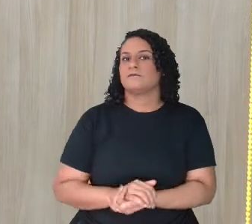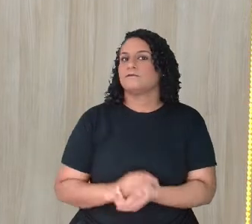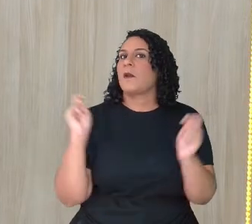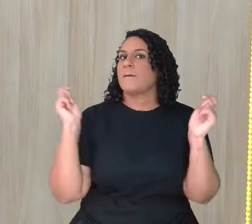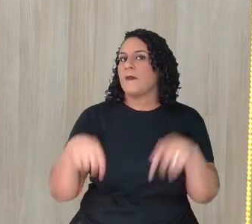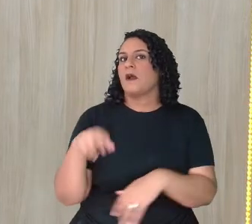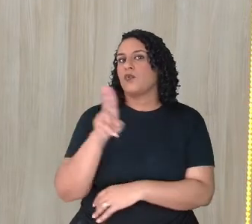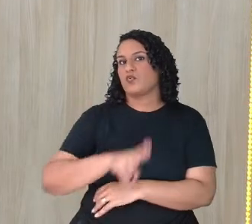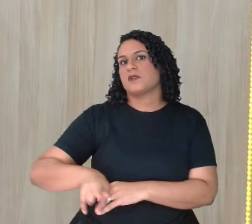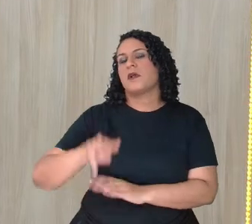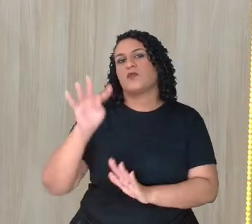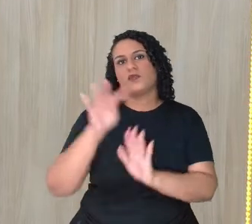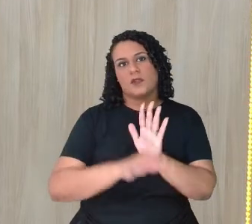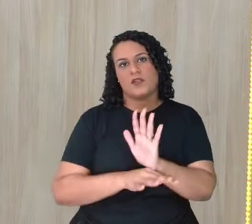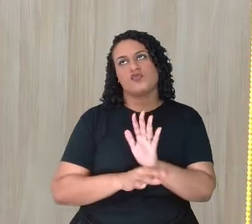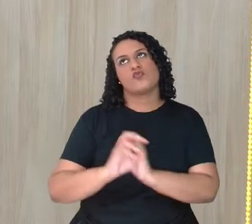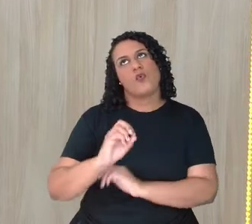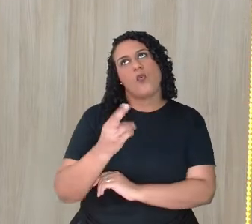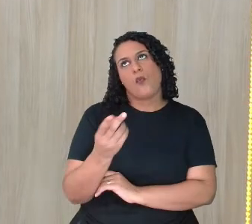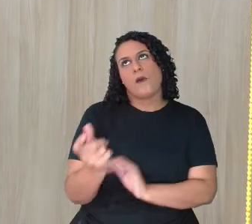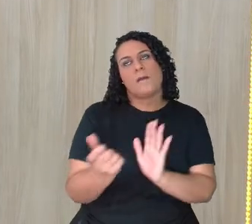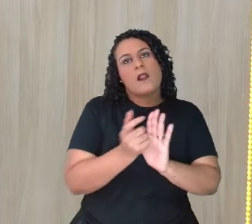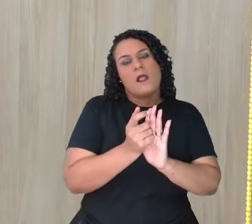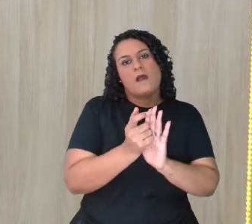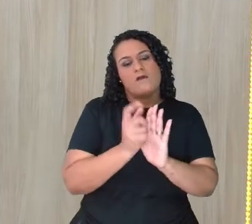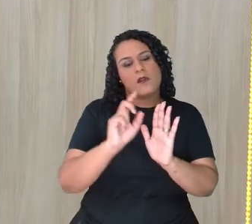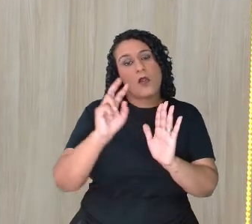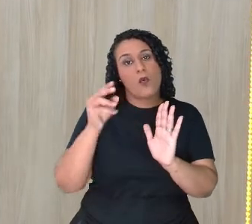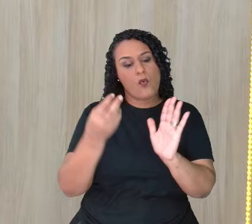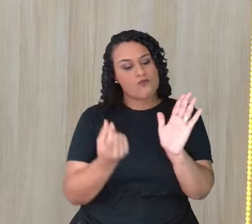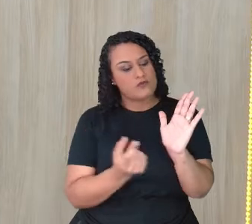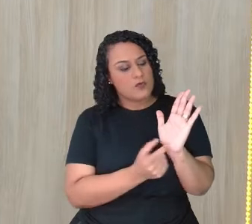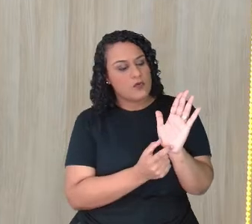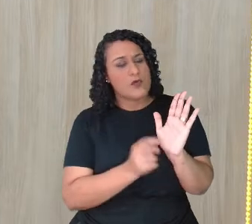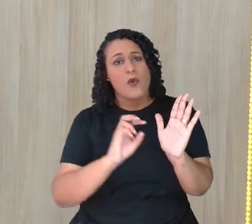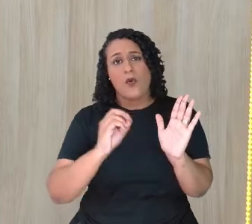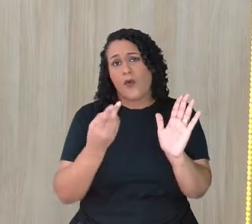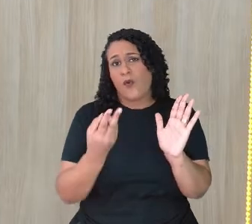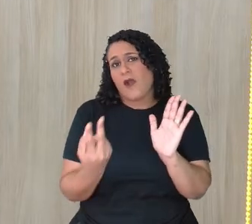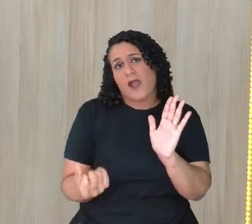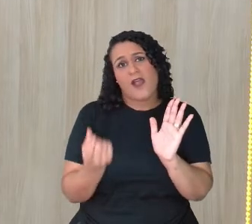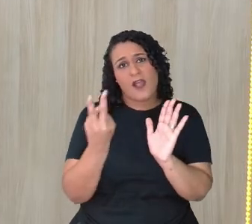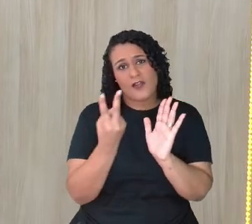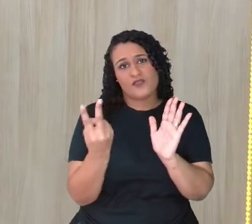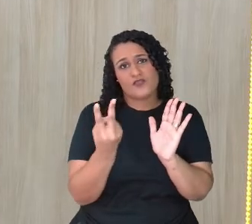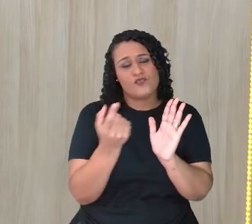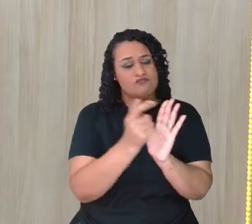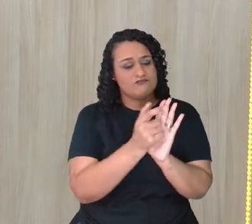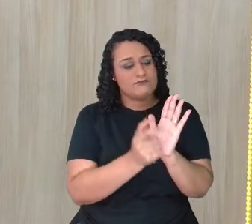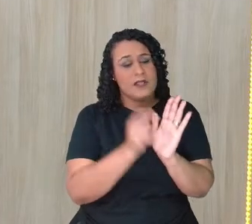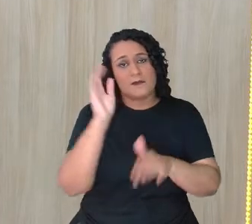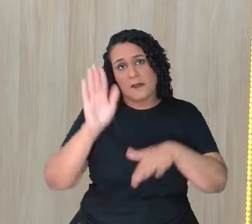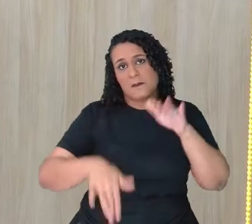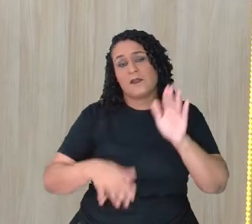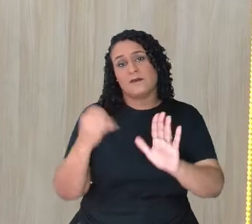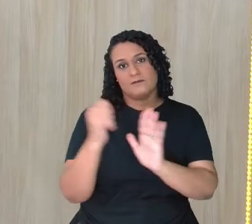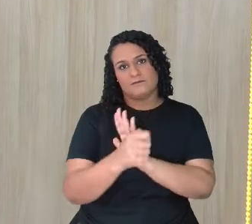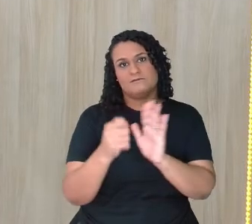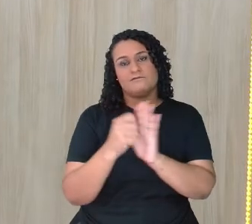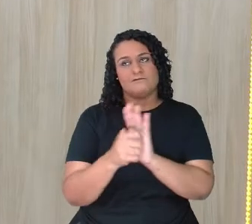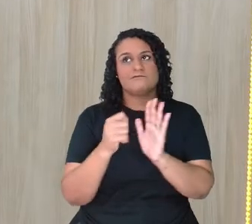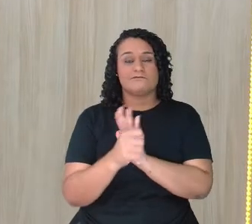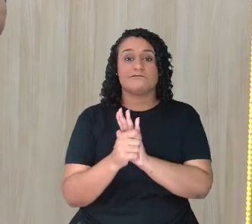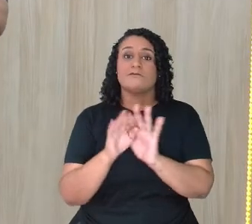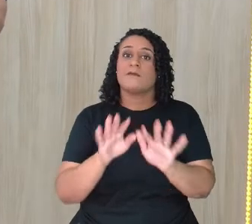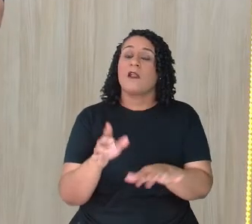nos nossos textos ou uma palavra ou outra, ou as duas, dependendo, não é? Do que você está escrevendo. De repente, você